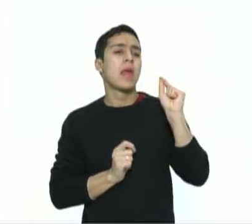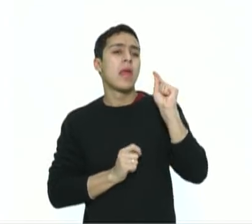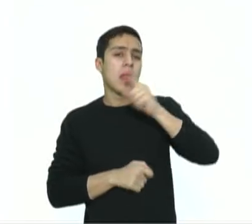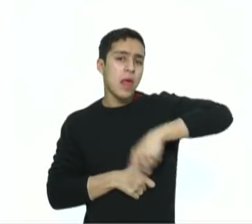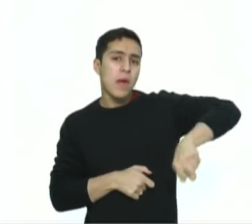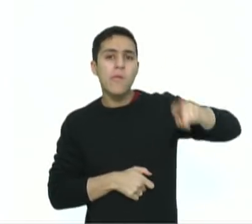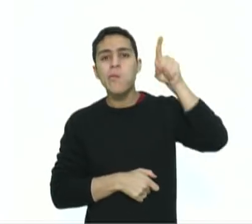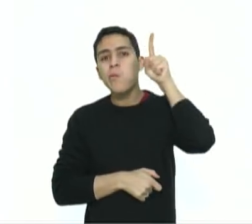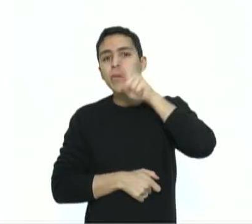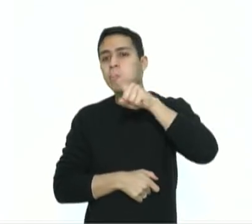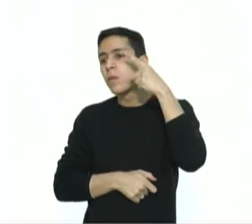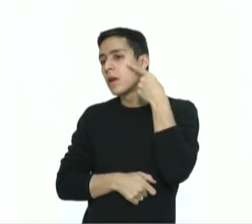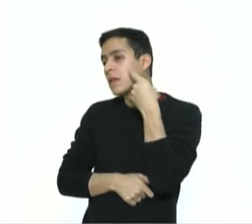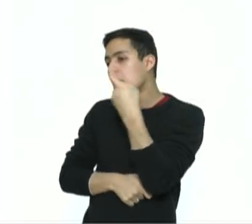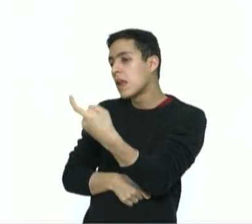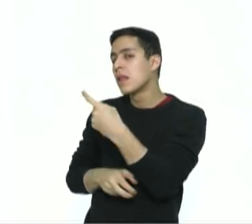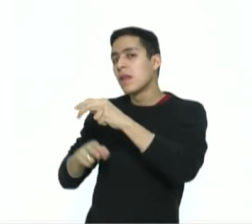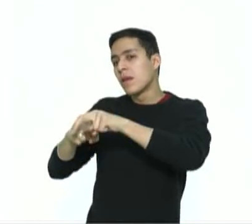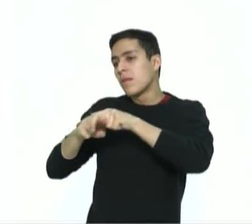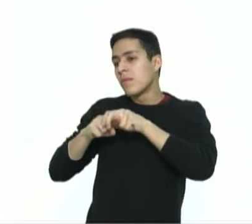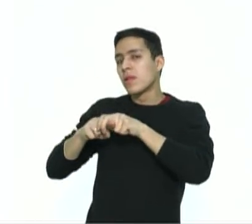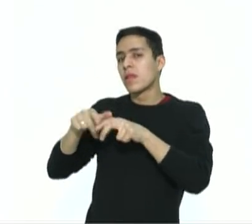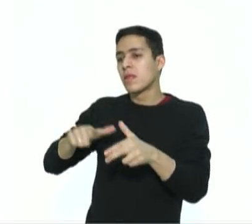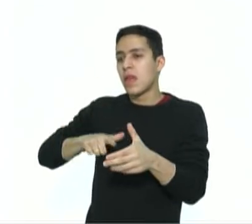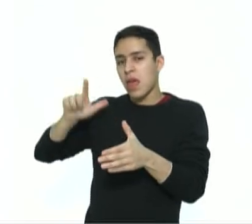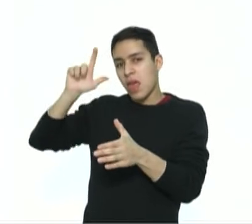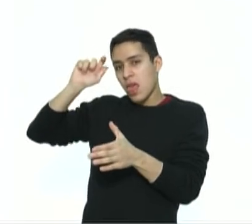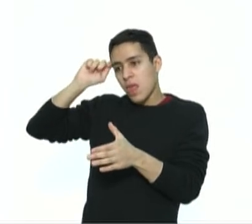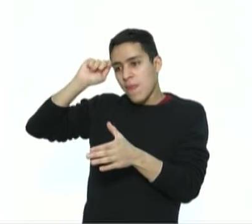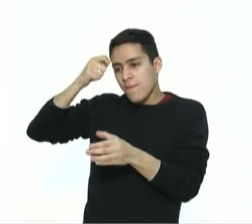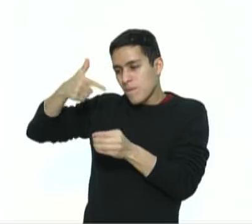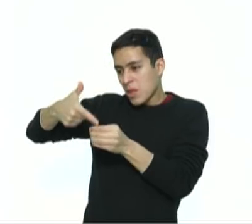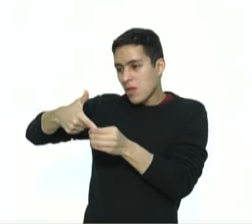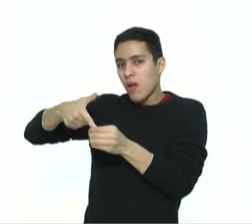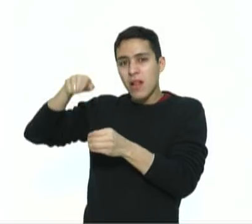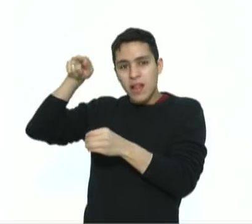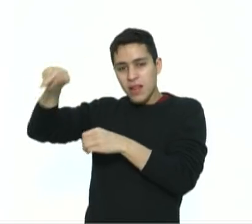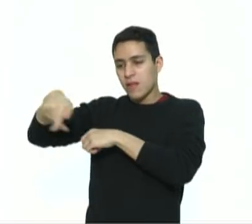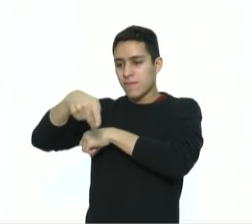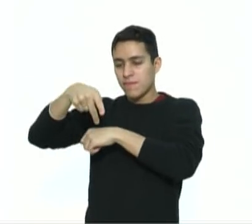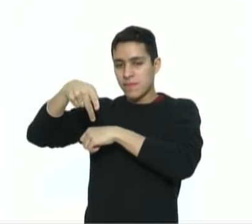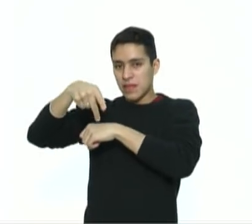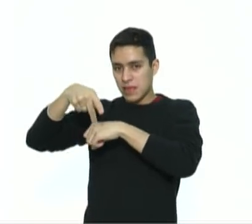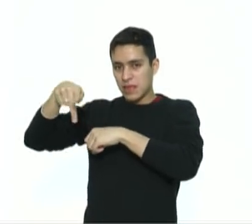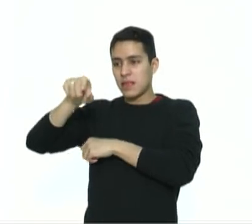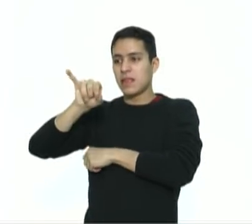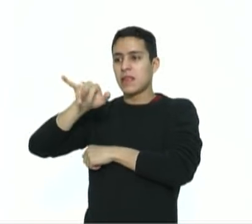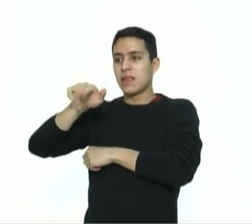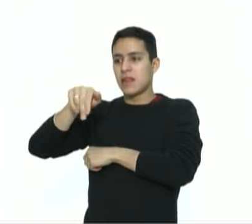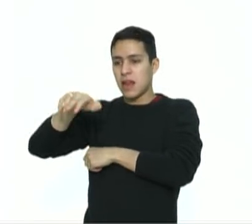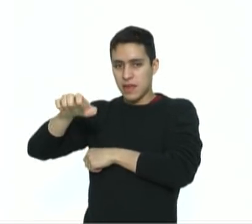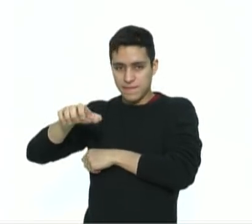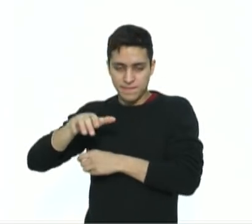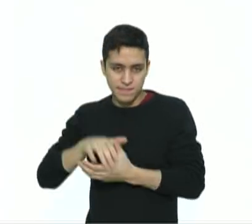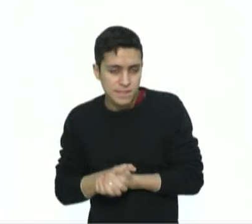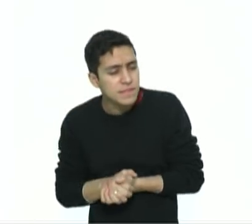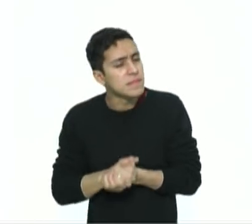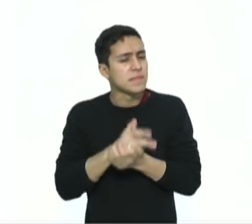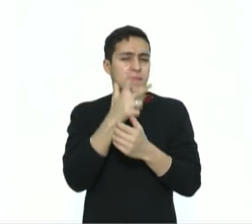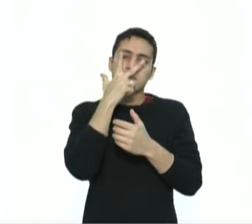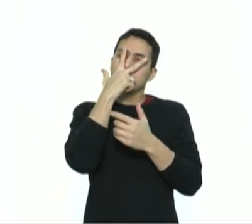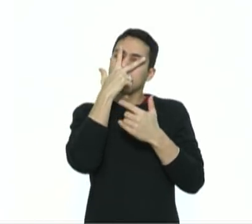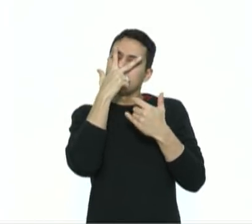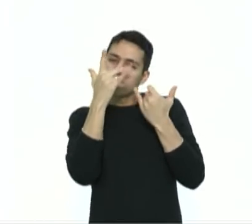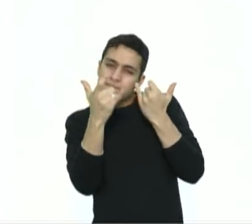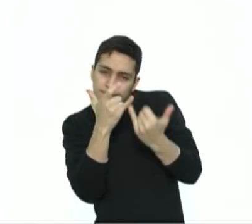interesse é nas reservas petrolíferas do Iraque. Também pela mesma situação, e parece bem peculiar a